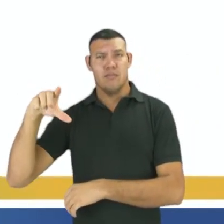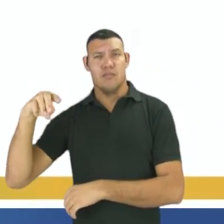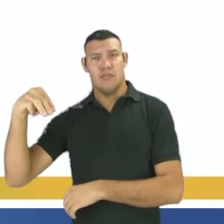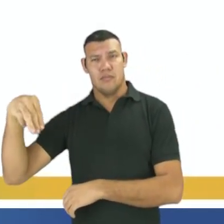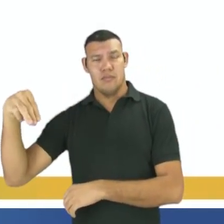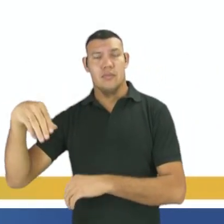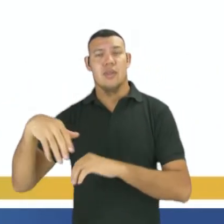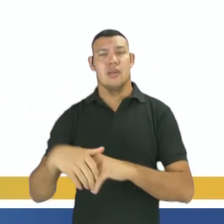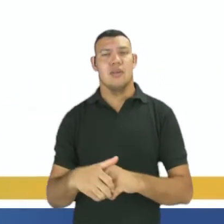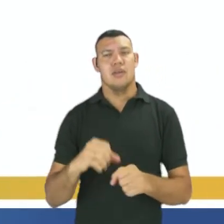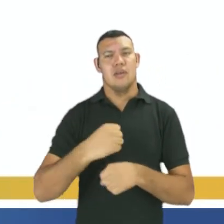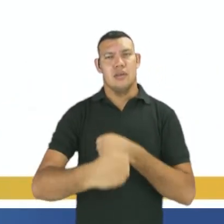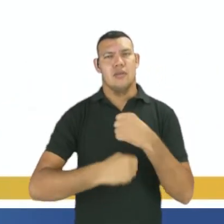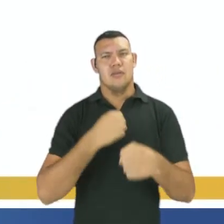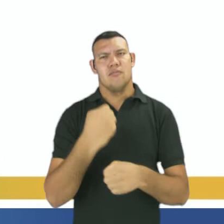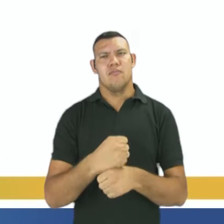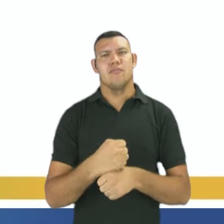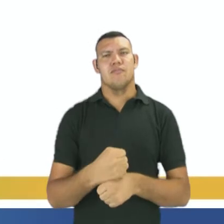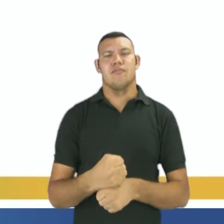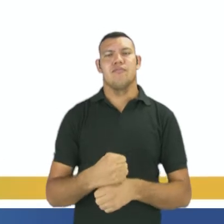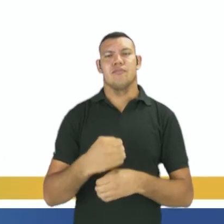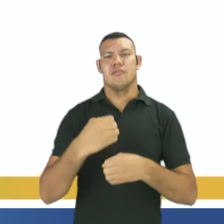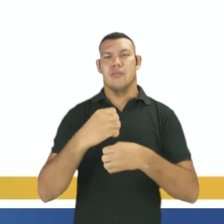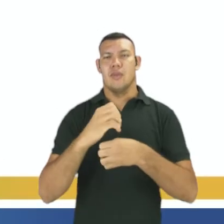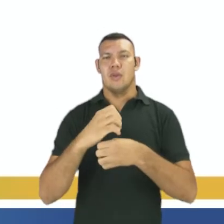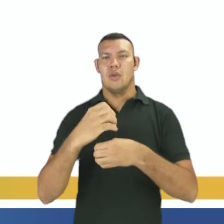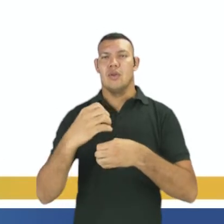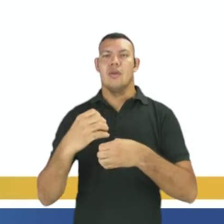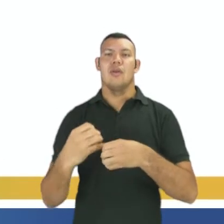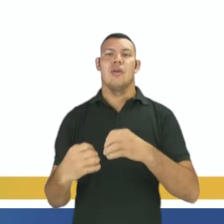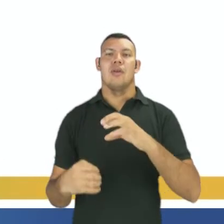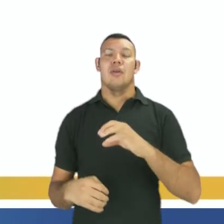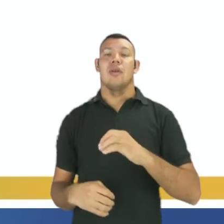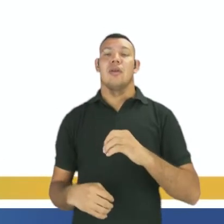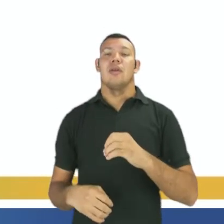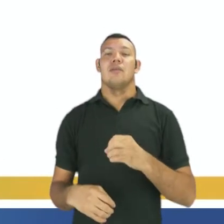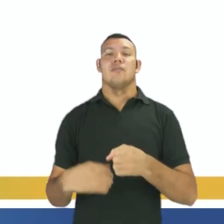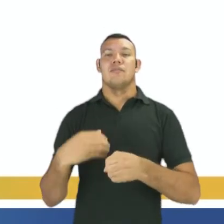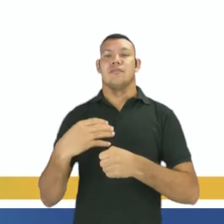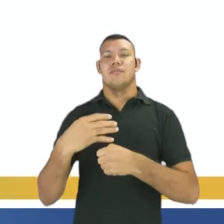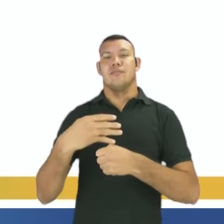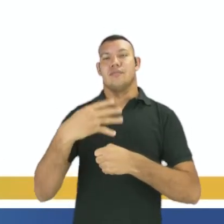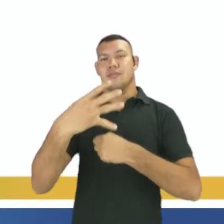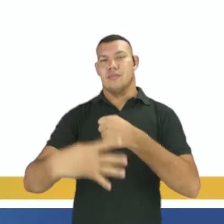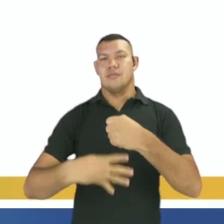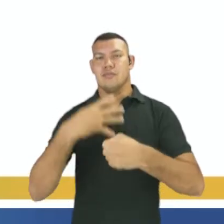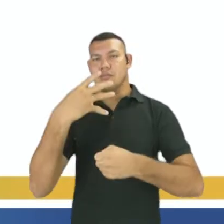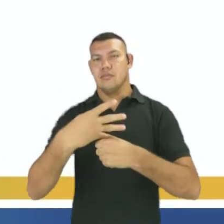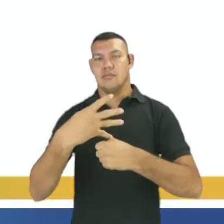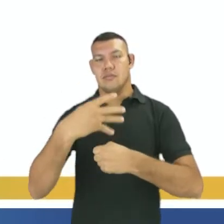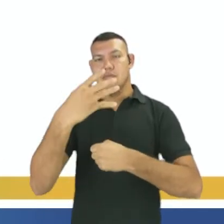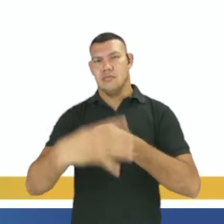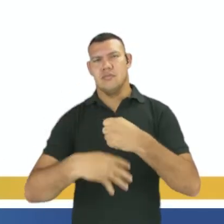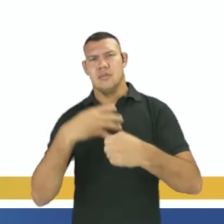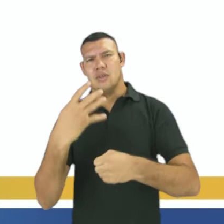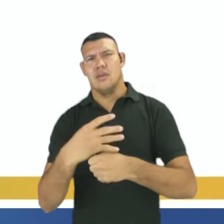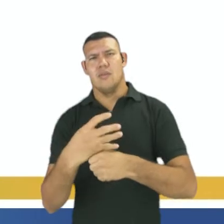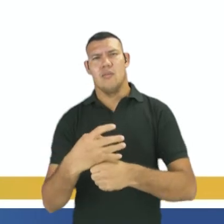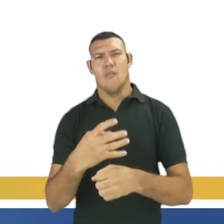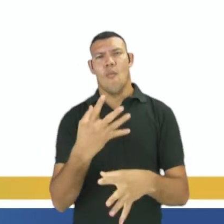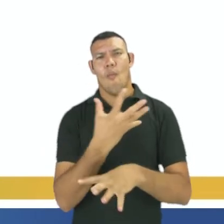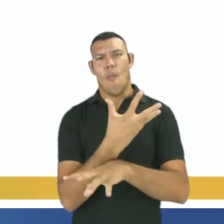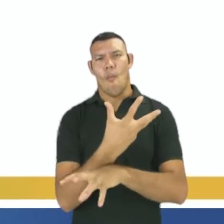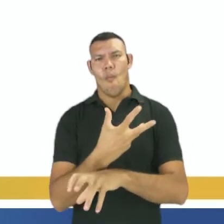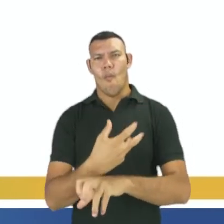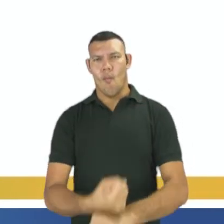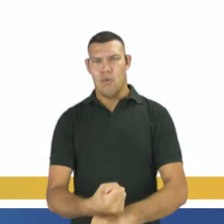né em geral as estações do ano da flor o distinguisse basicamente por dois períodos distintos né um período seco e